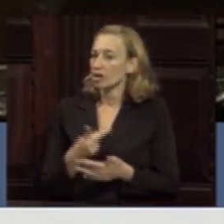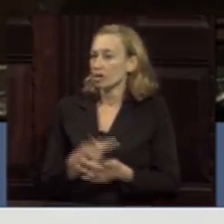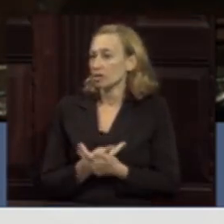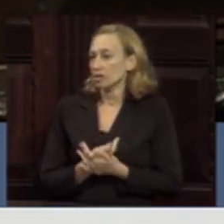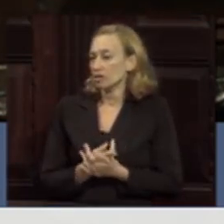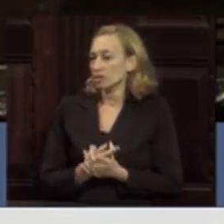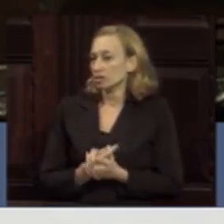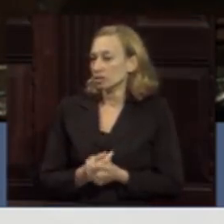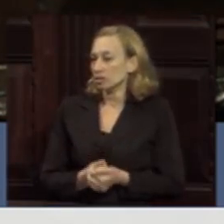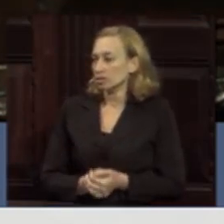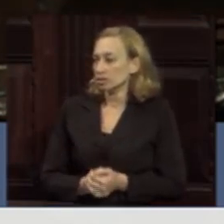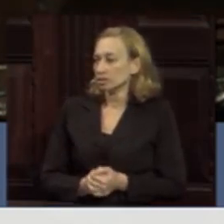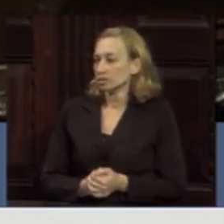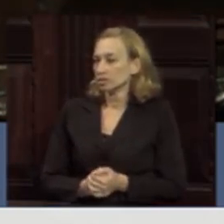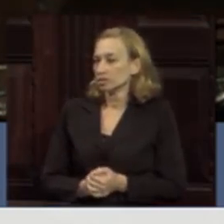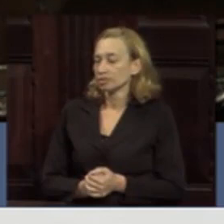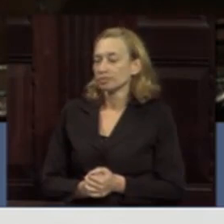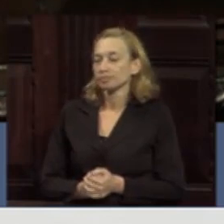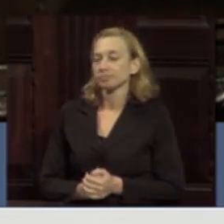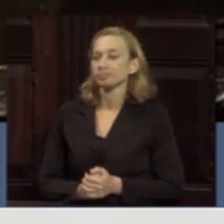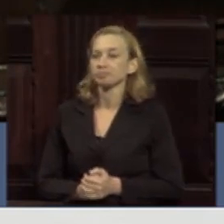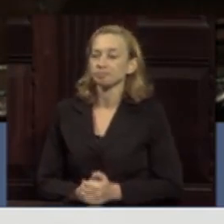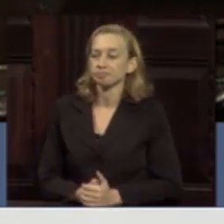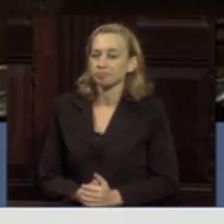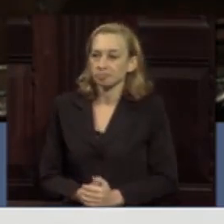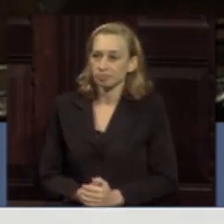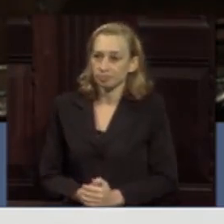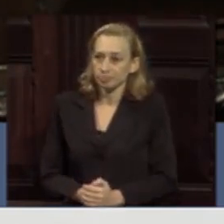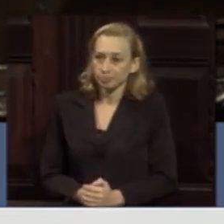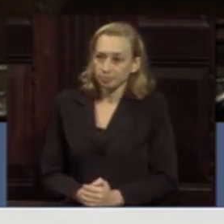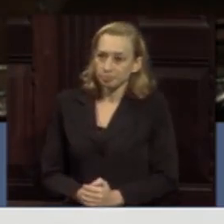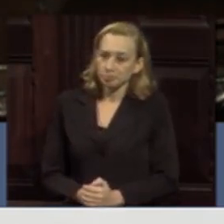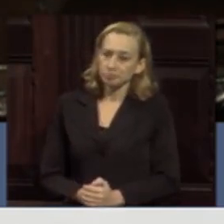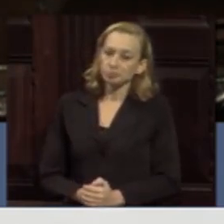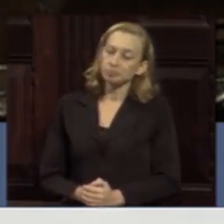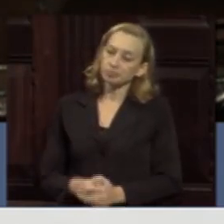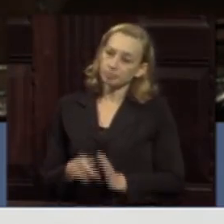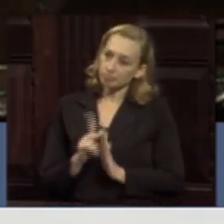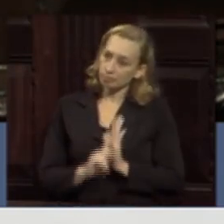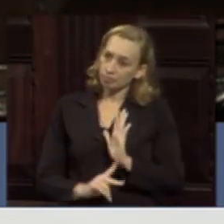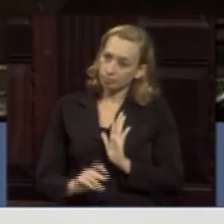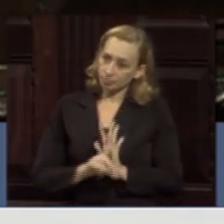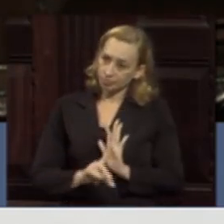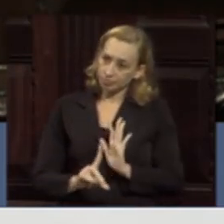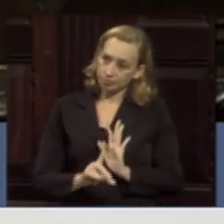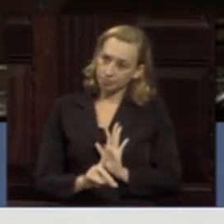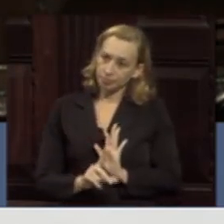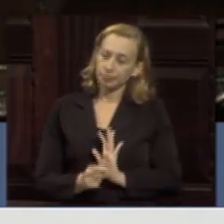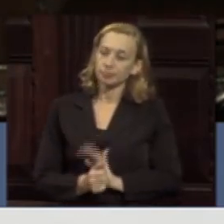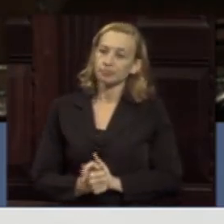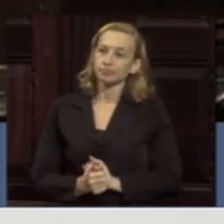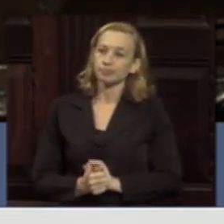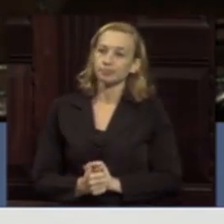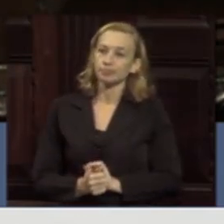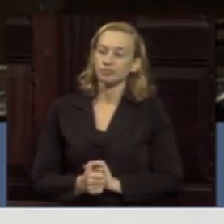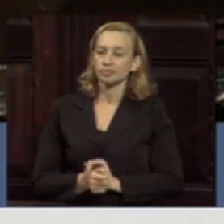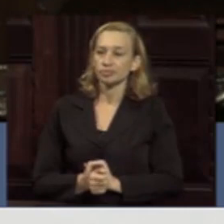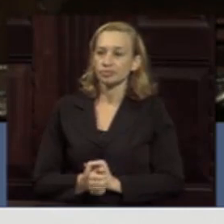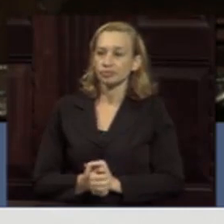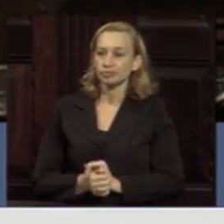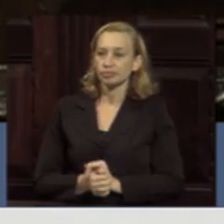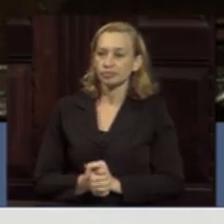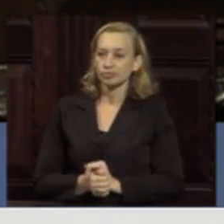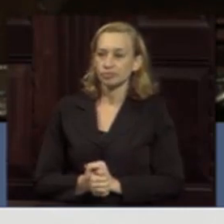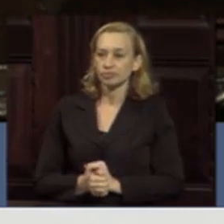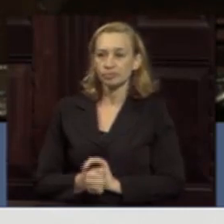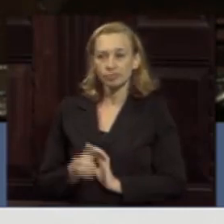na venda de serviços ou de produtos. E esse projeto de lei, ele, de certa forma,